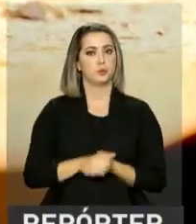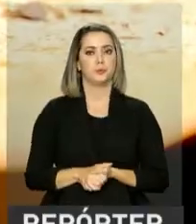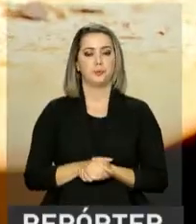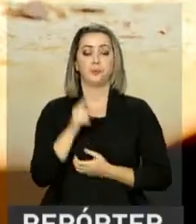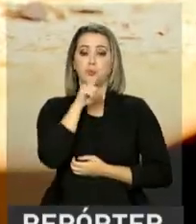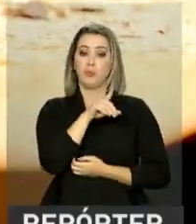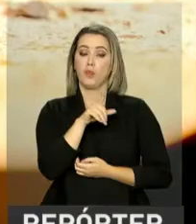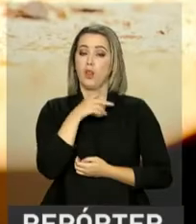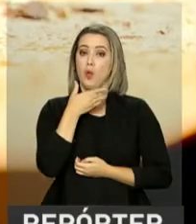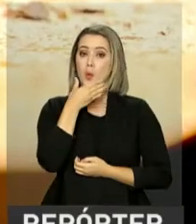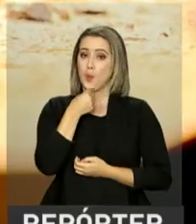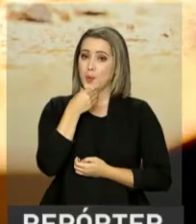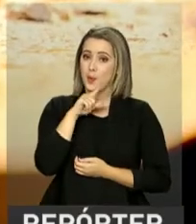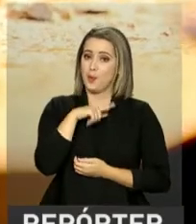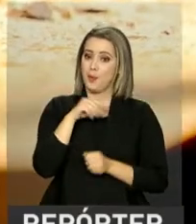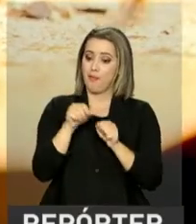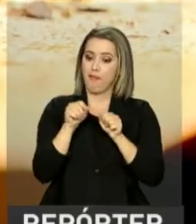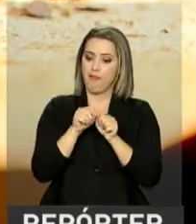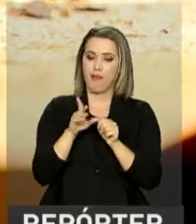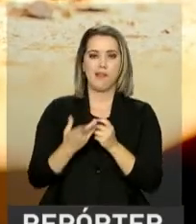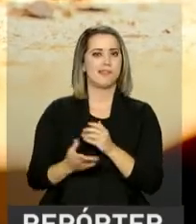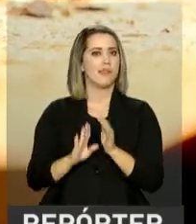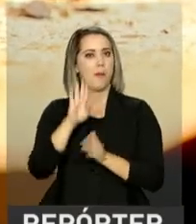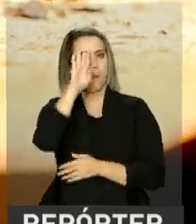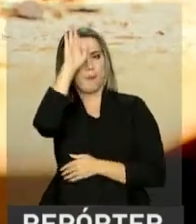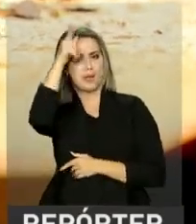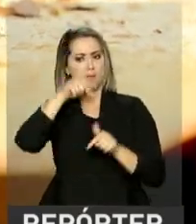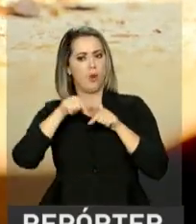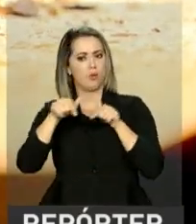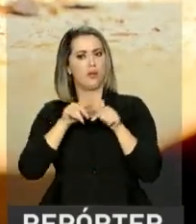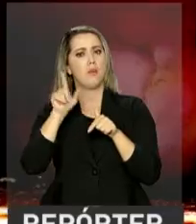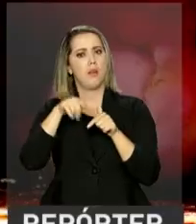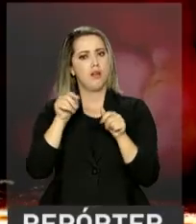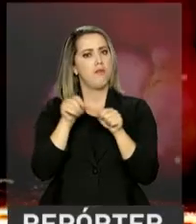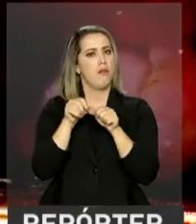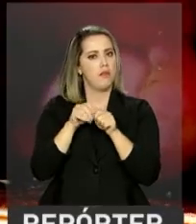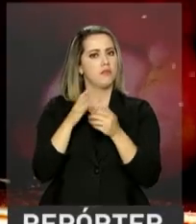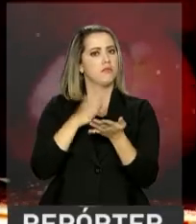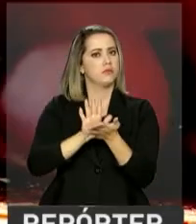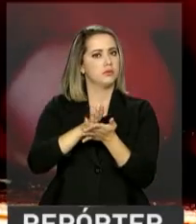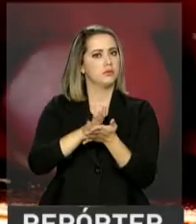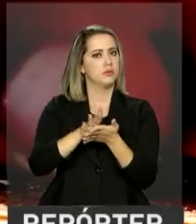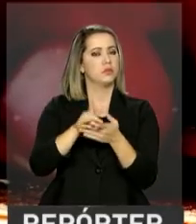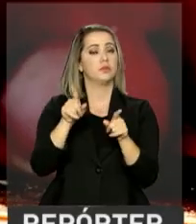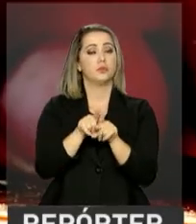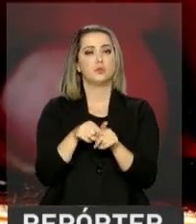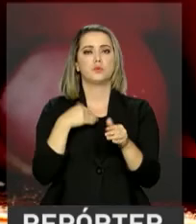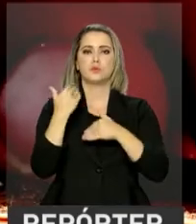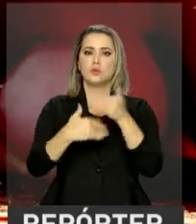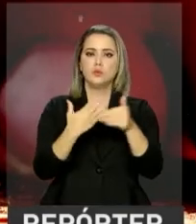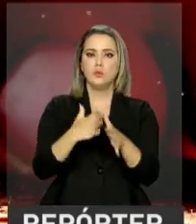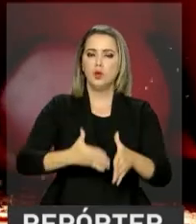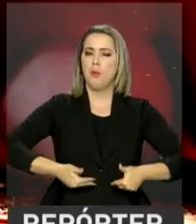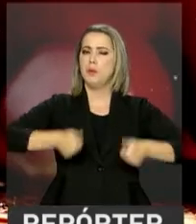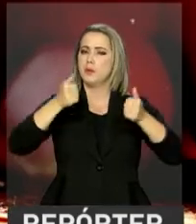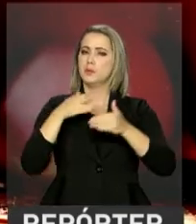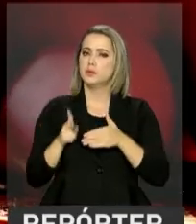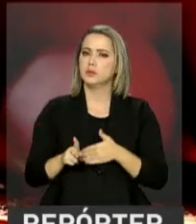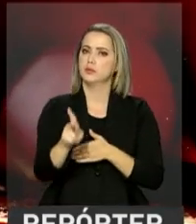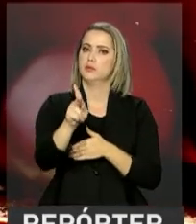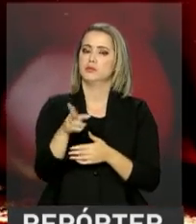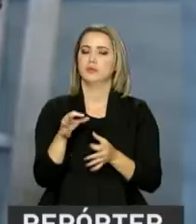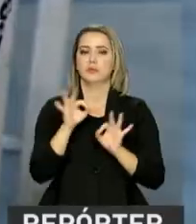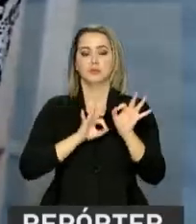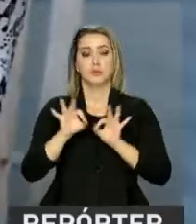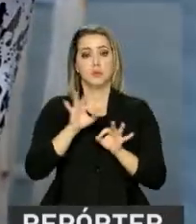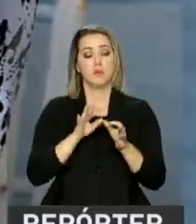Irã tem a confecção dos instrumentos como principal ocupação. E a prática foi mostrando caminhos para aprimorar cada vez mais o